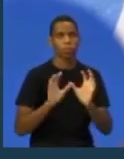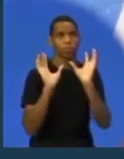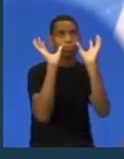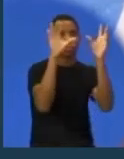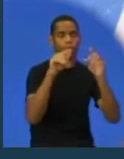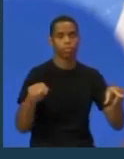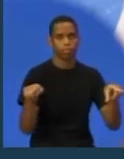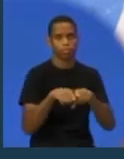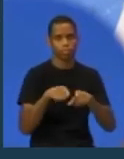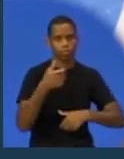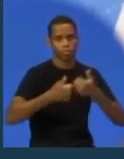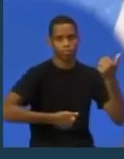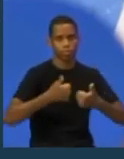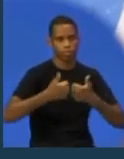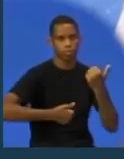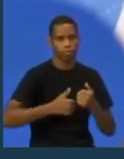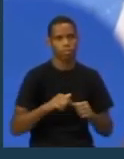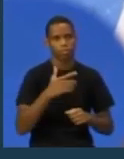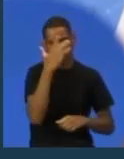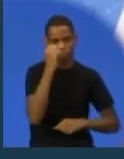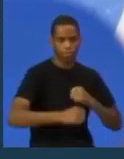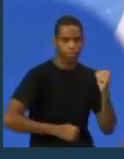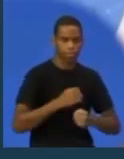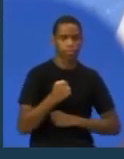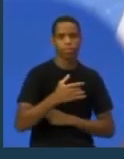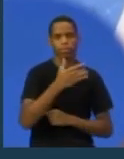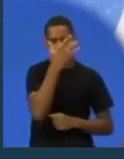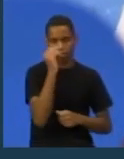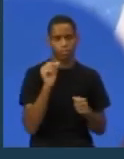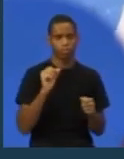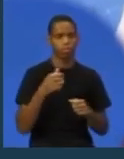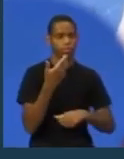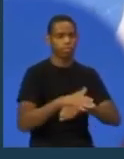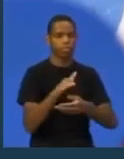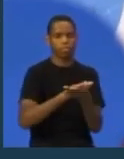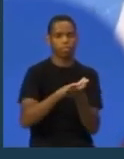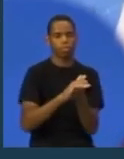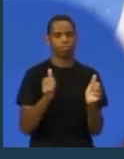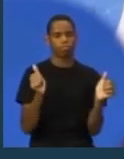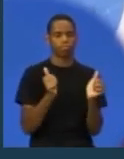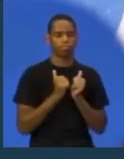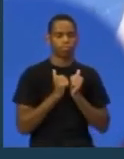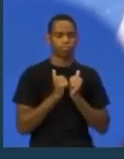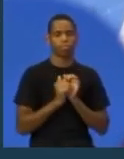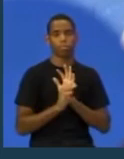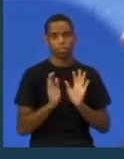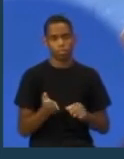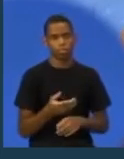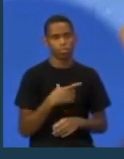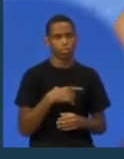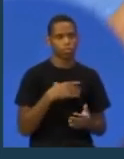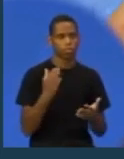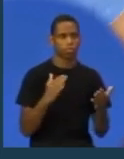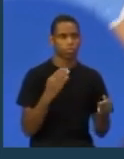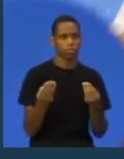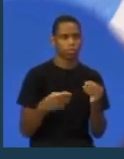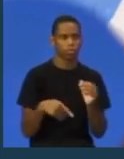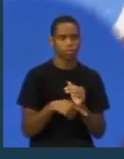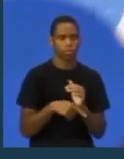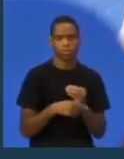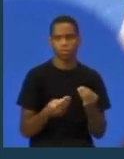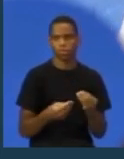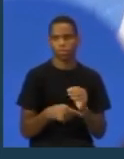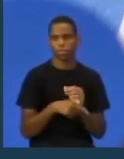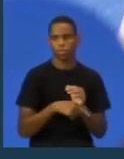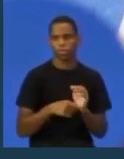voleibol, de futebol, corredores e sedentários. E a gente tem ali a comparação entre os